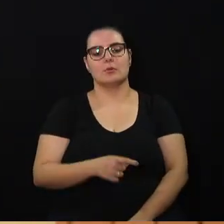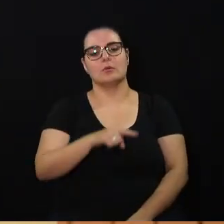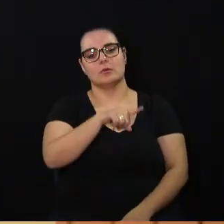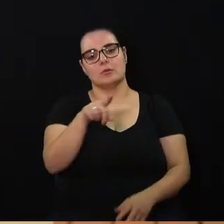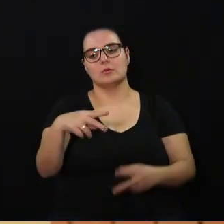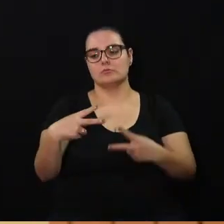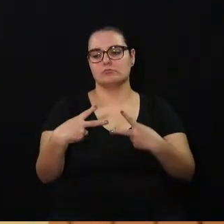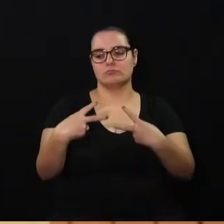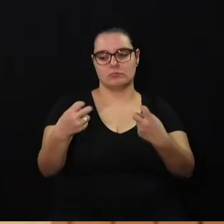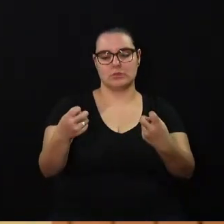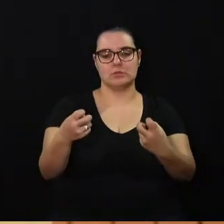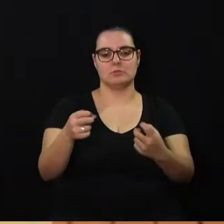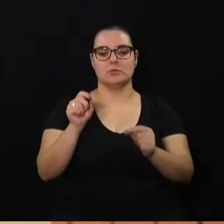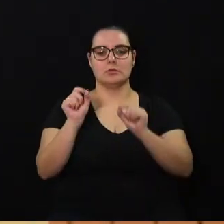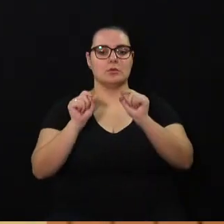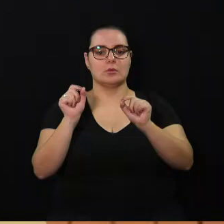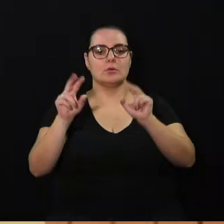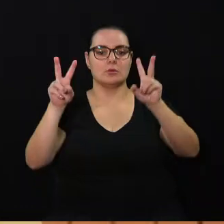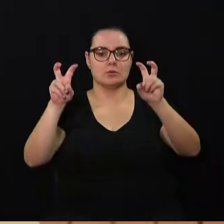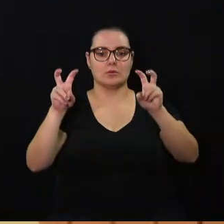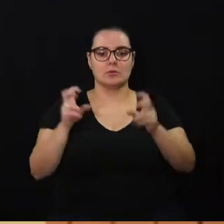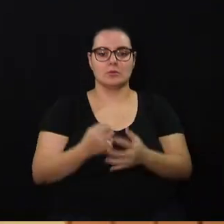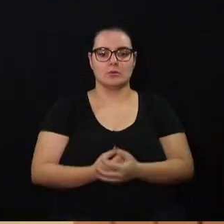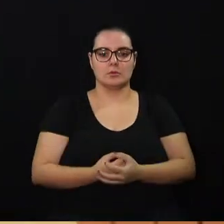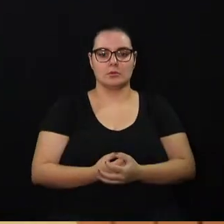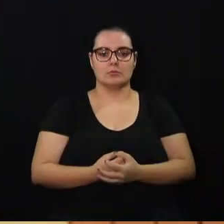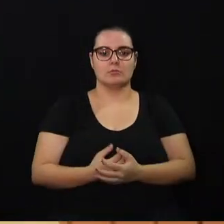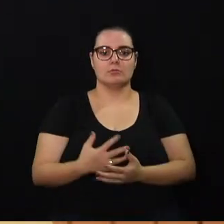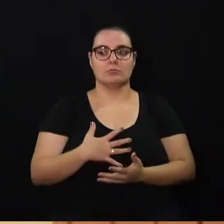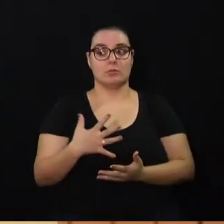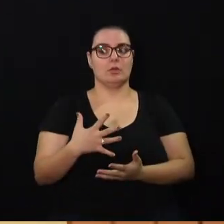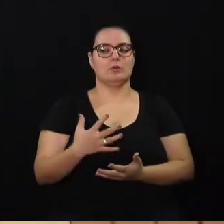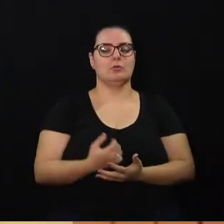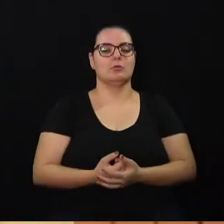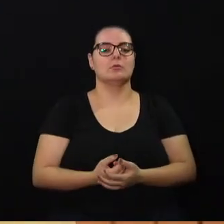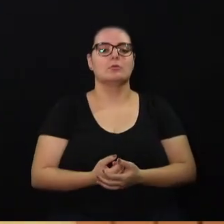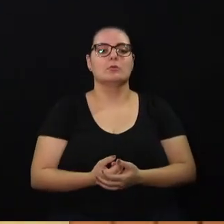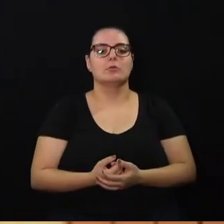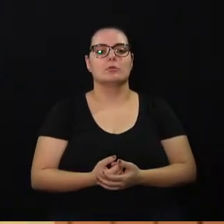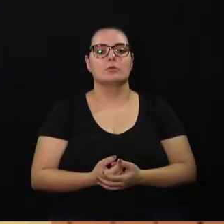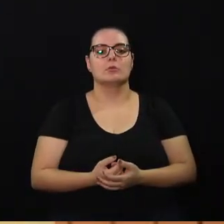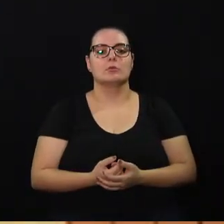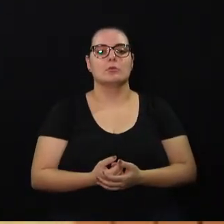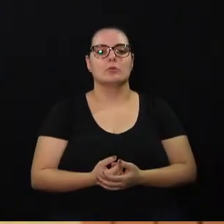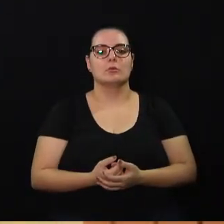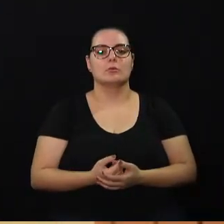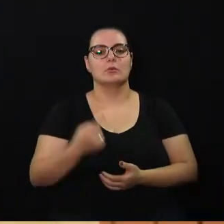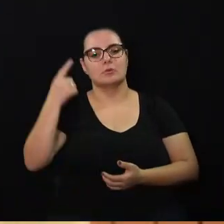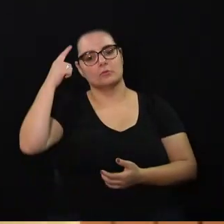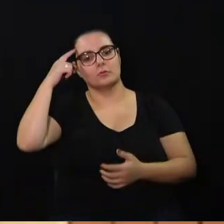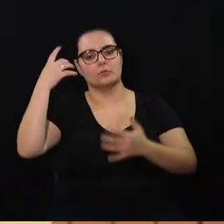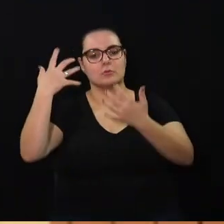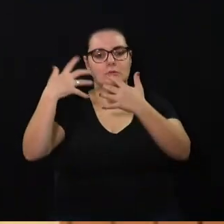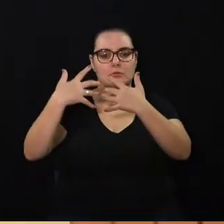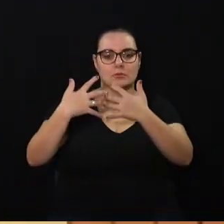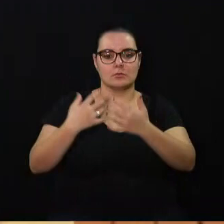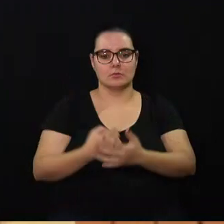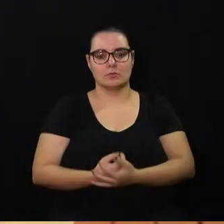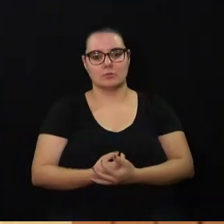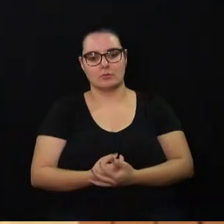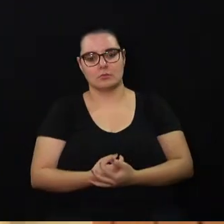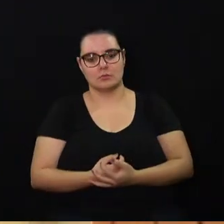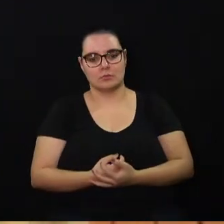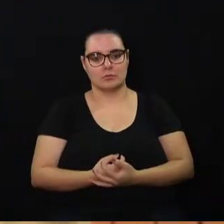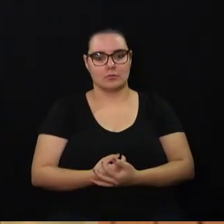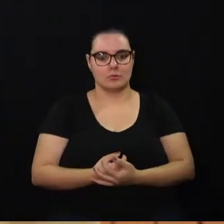que há o título parece que dá um impacto né e vocês devem estar pensando essa teoria não deve trabalhar